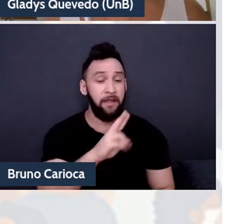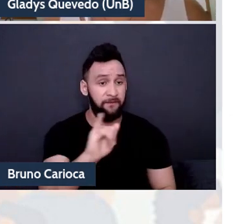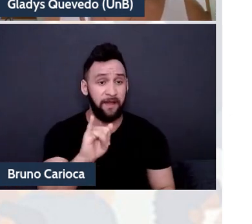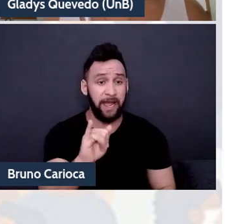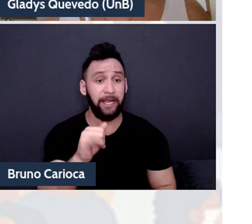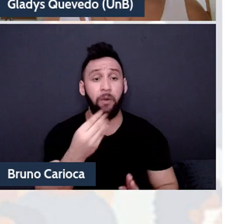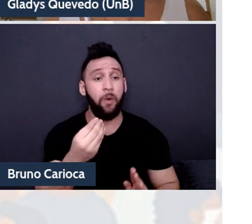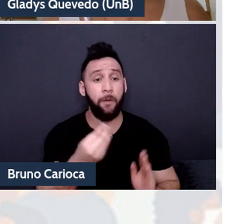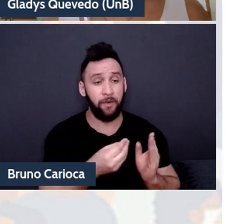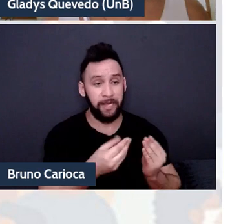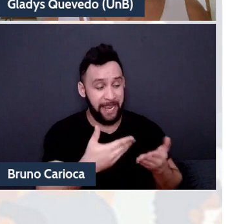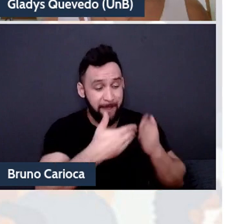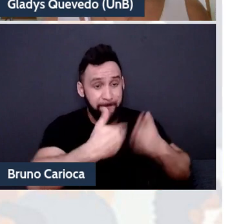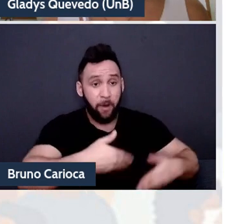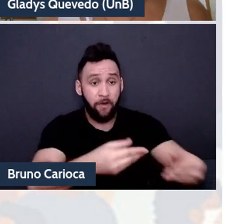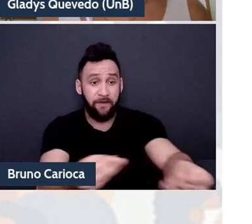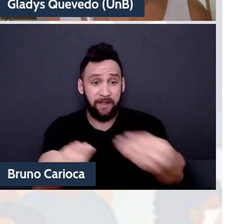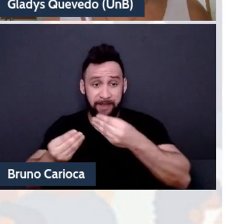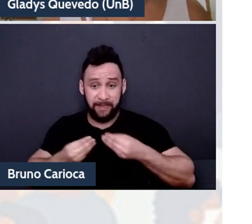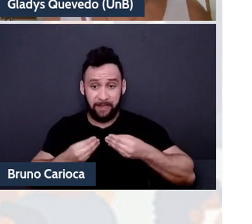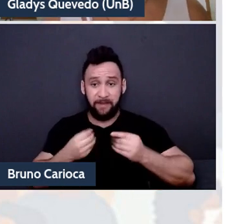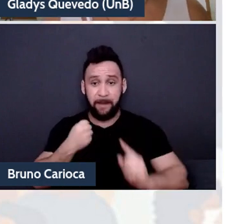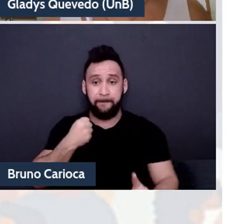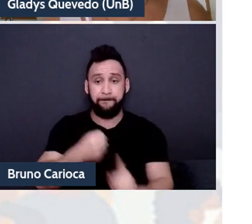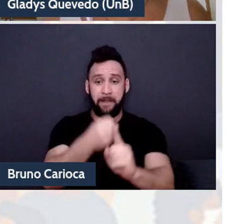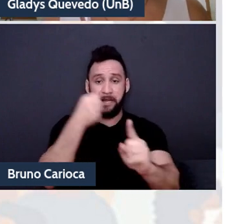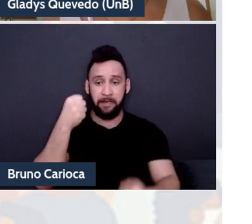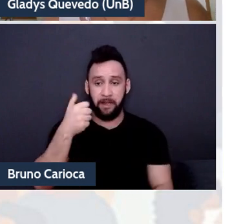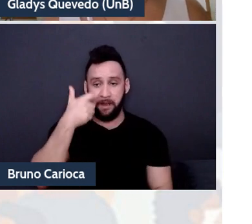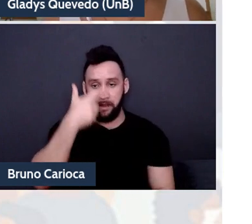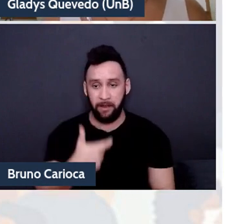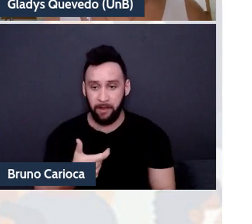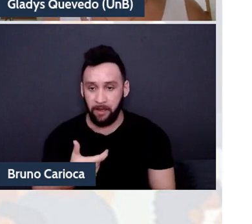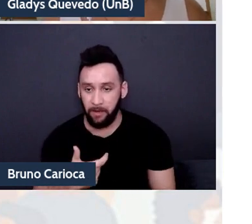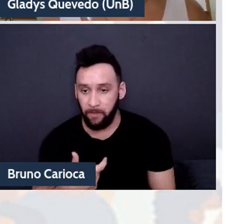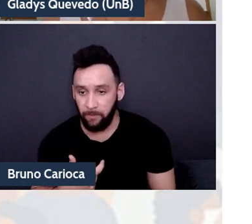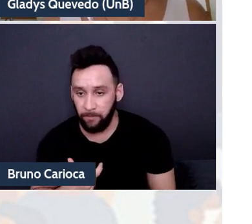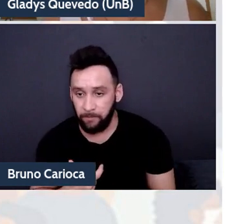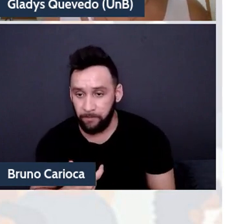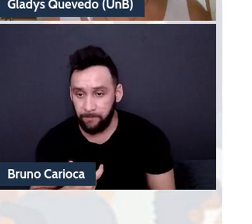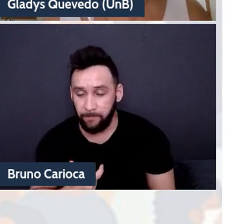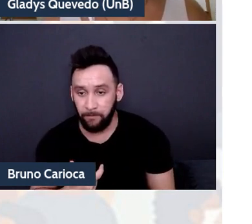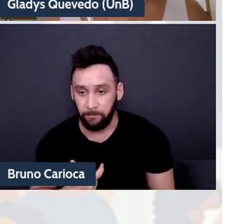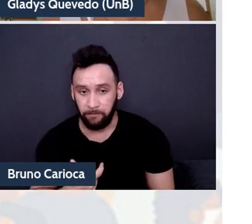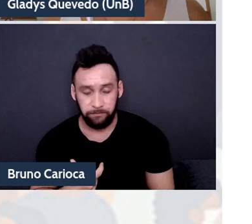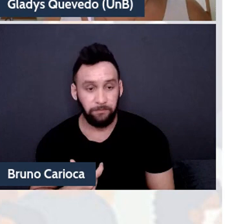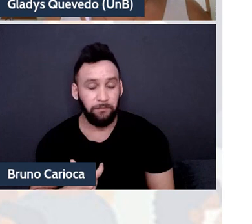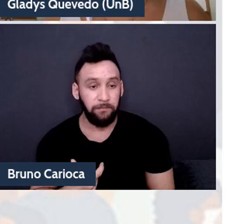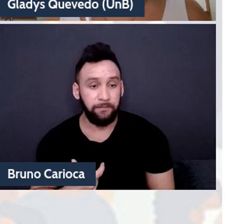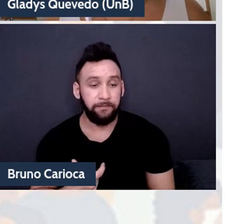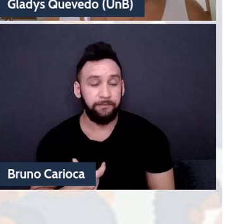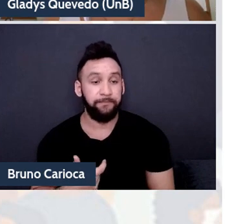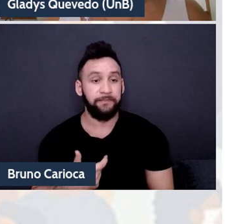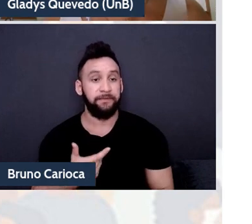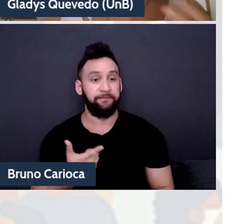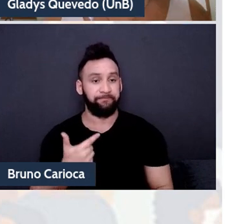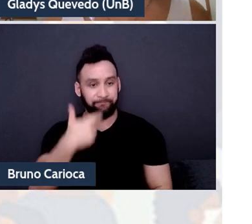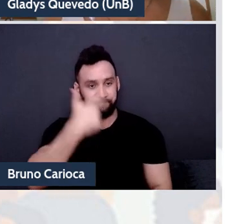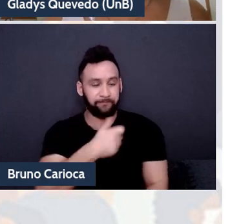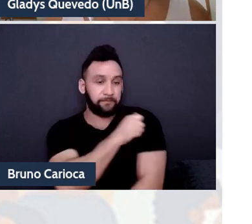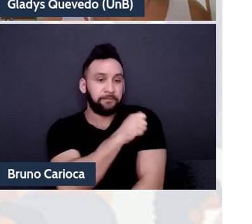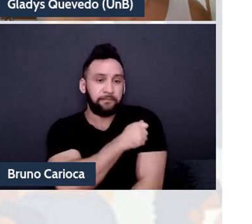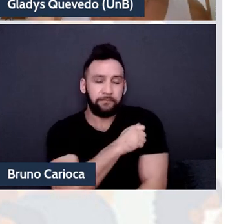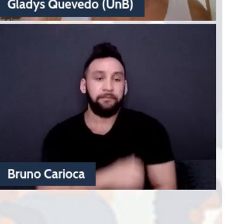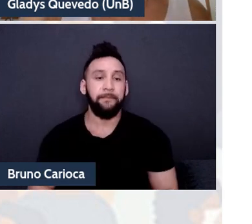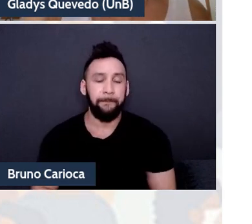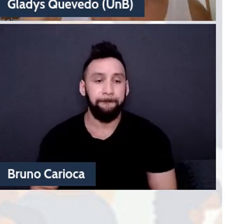né? O impacto de um exame varia conforme o personagem ou o agente envolvido. Então, eu posso